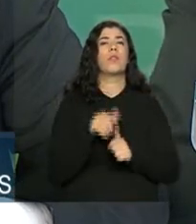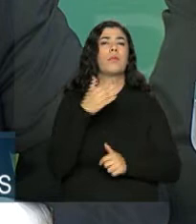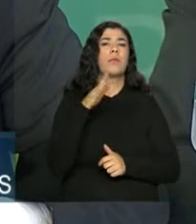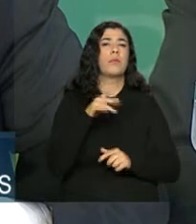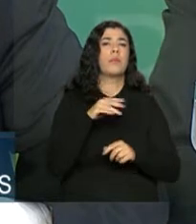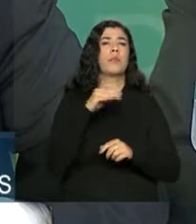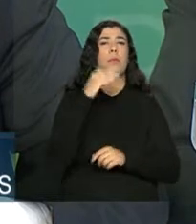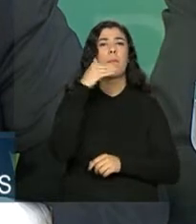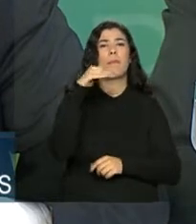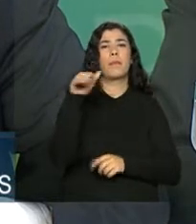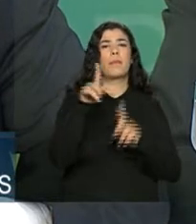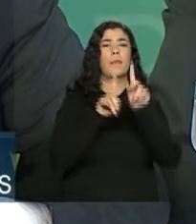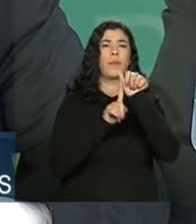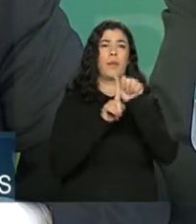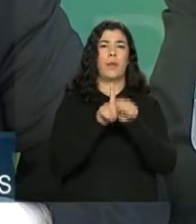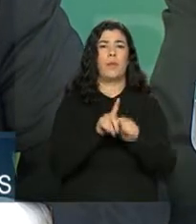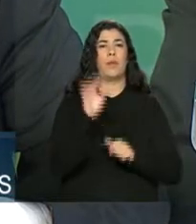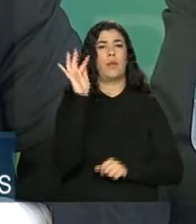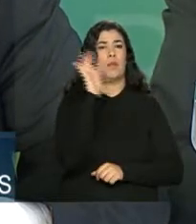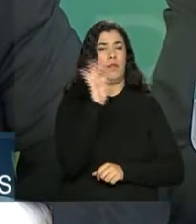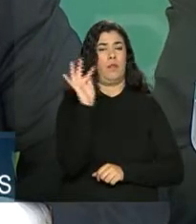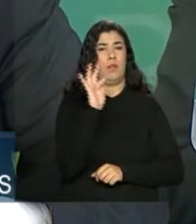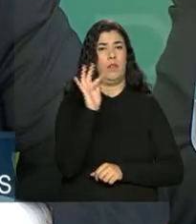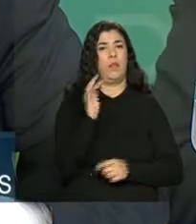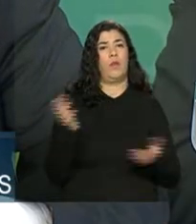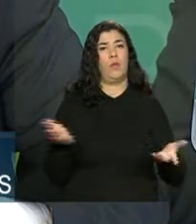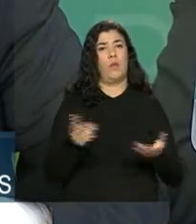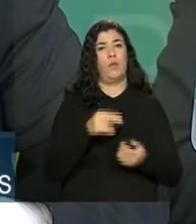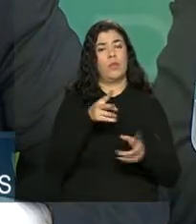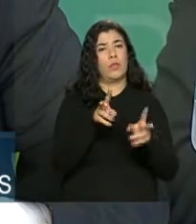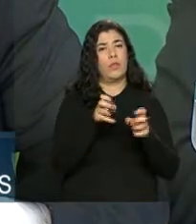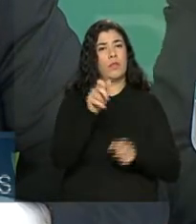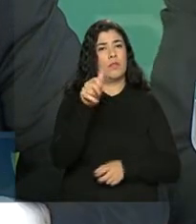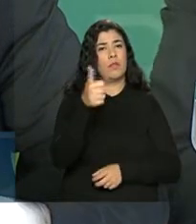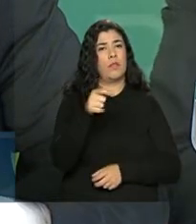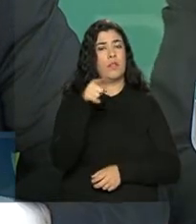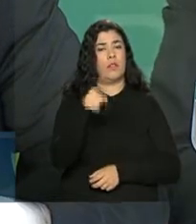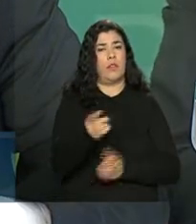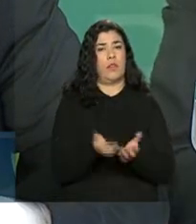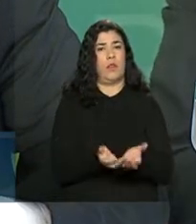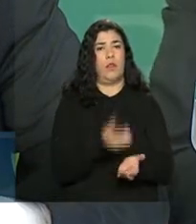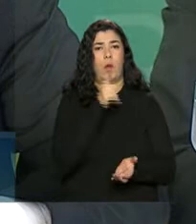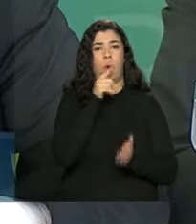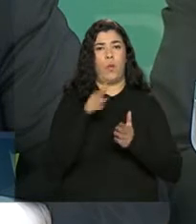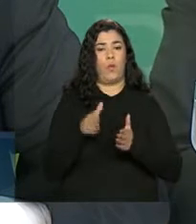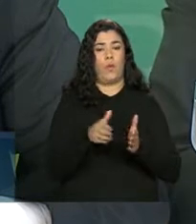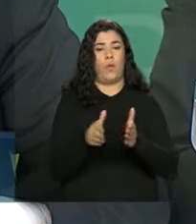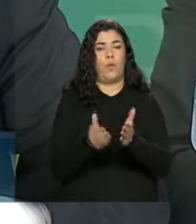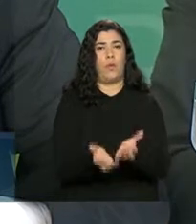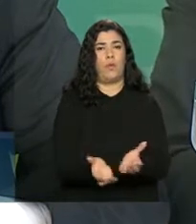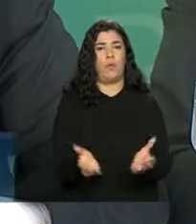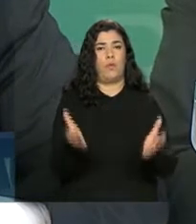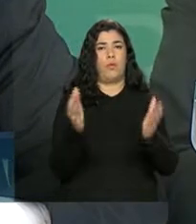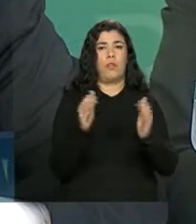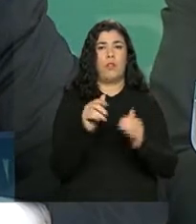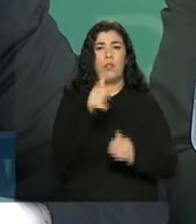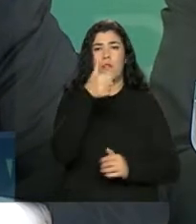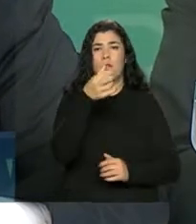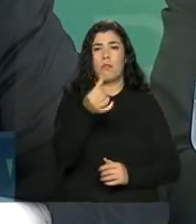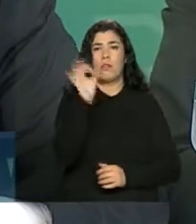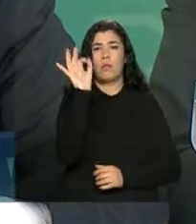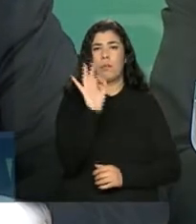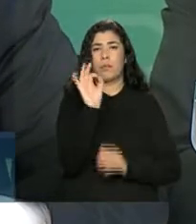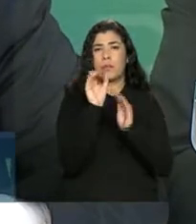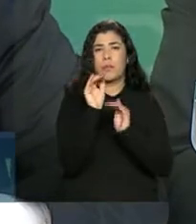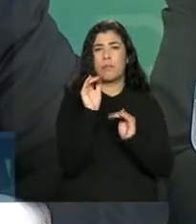meio de Fevereiro nas primeiras semanas de Fevereiro e hoje os reservatórios no Paraíba do Sul estão com quase 16 por cento um pouquinho